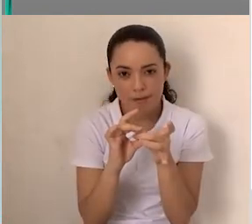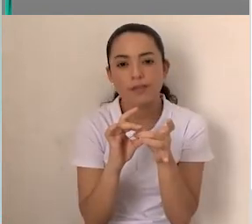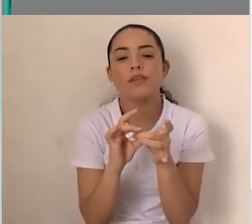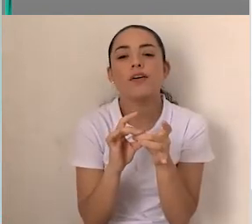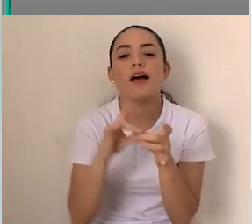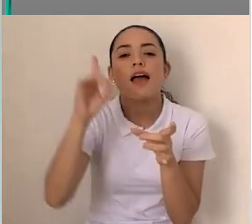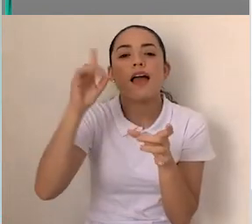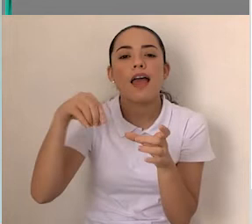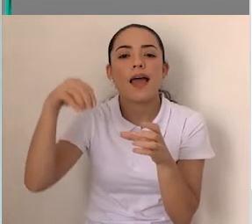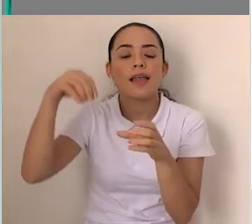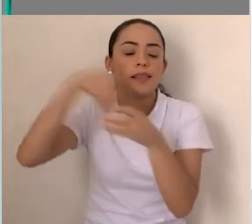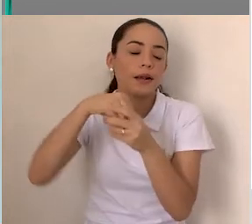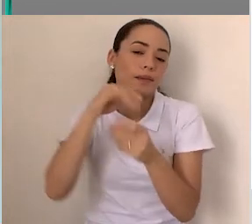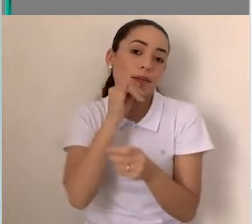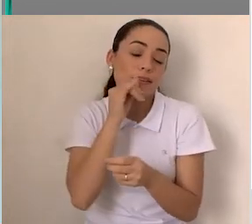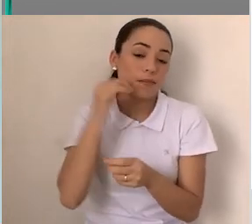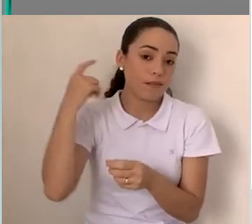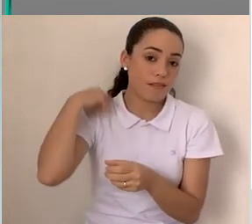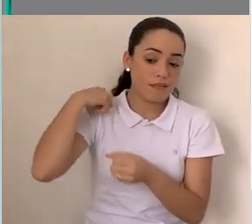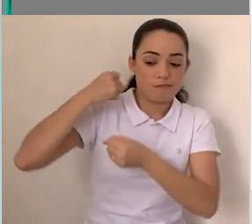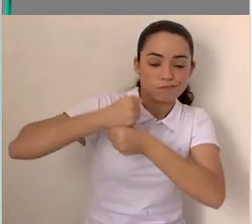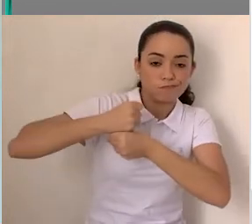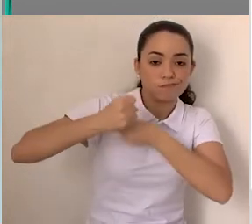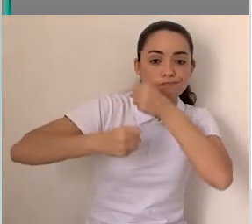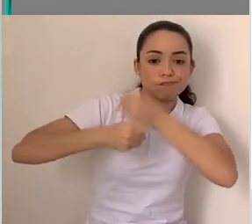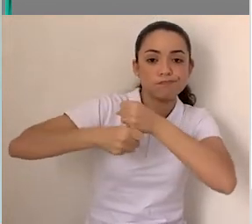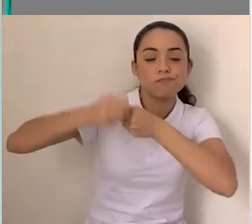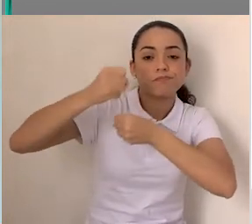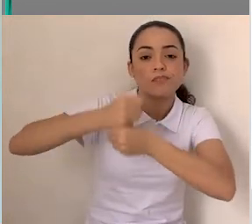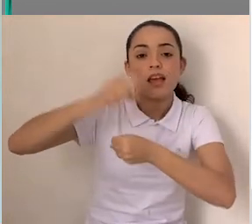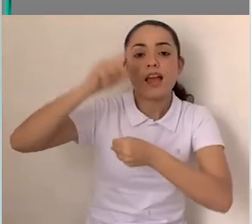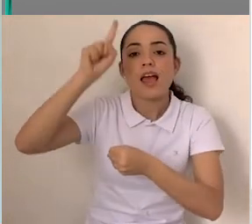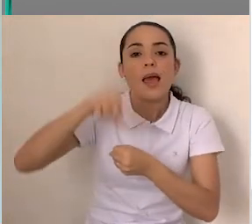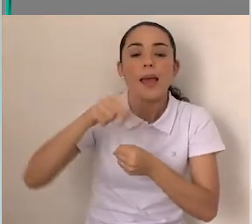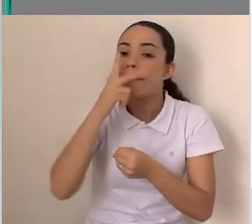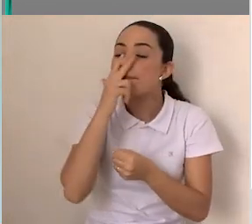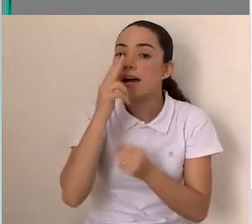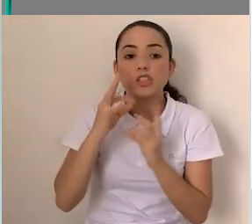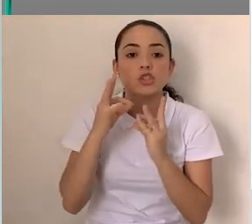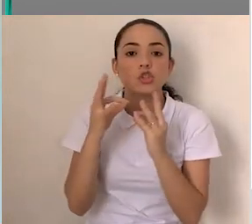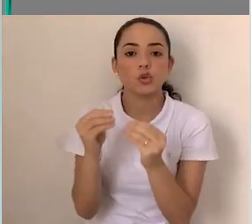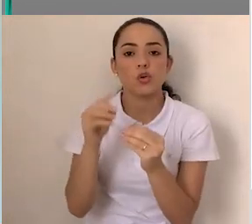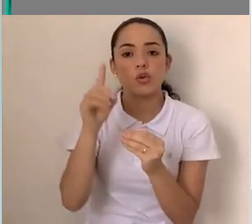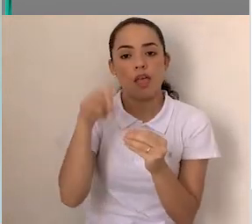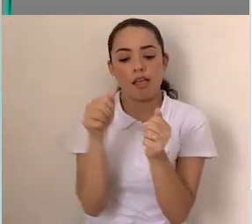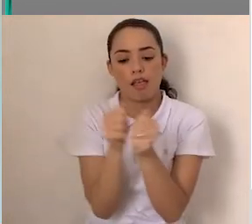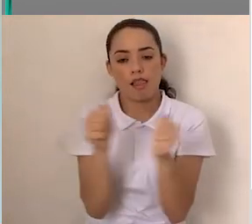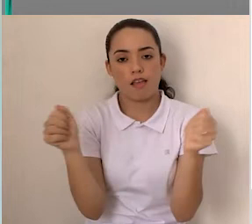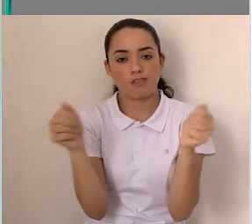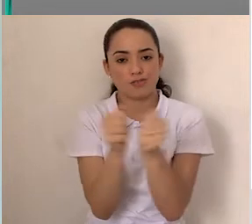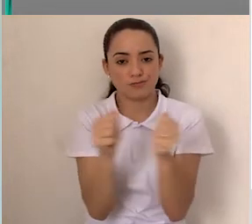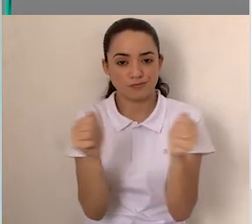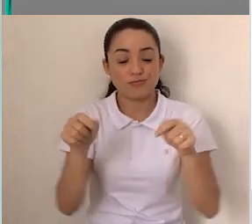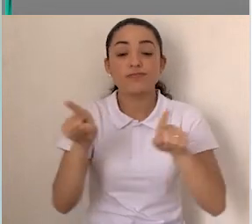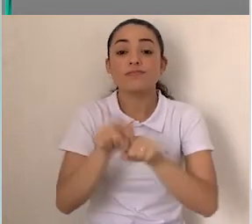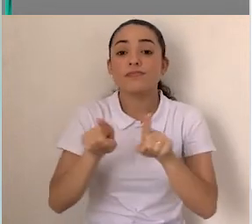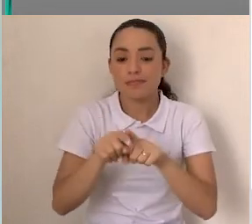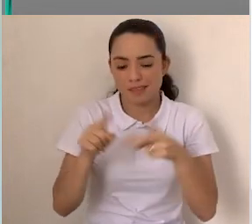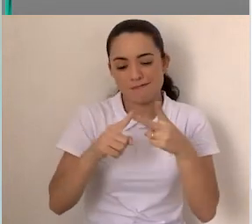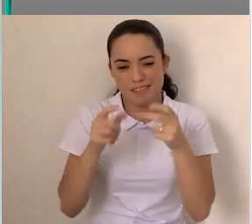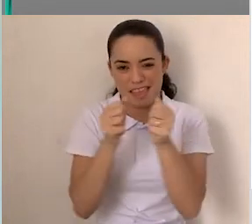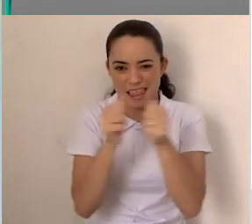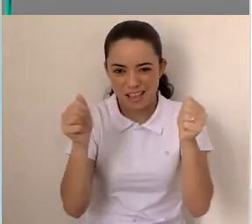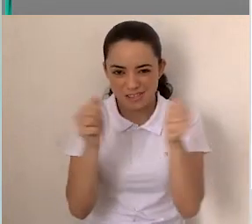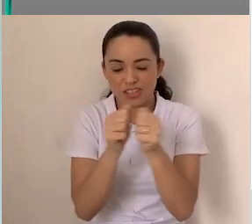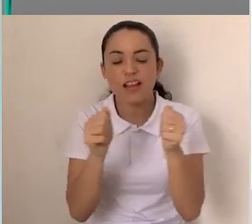ligamentos. Alguns desses ligamentos, como o ligamento flavum, presentes na coluna vertebral, são quase que exclusivamente compostos